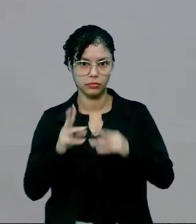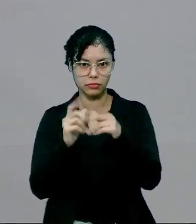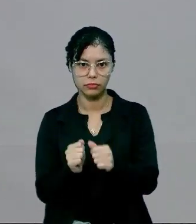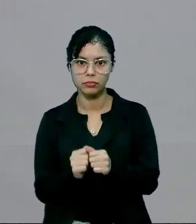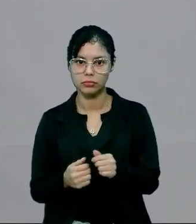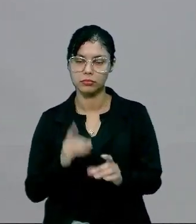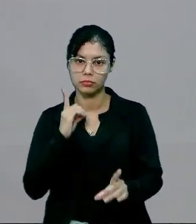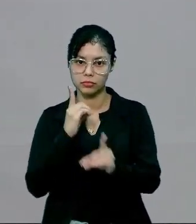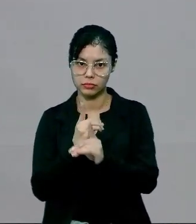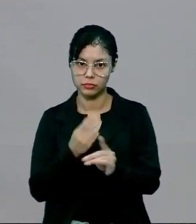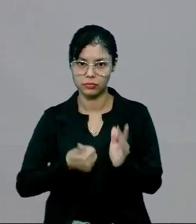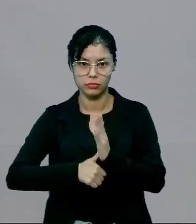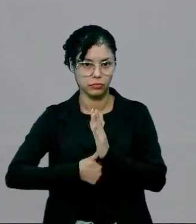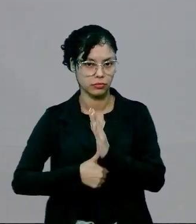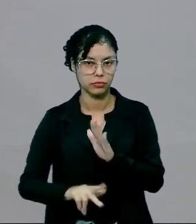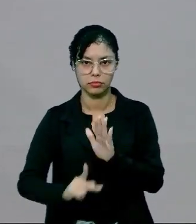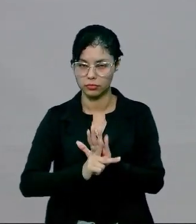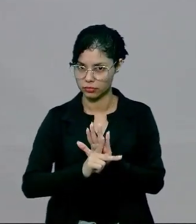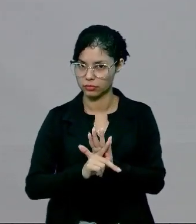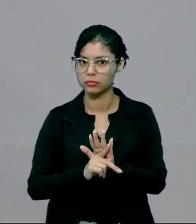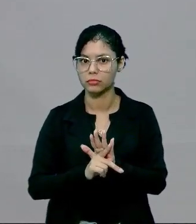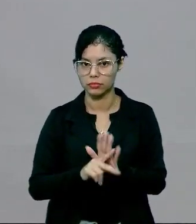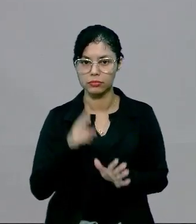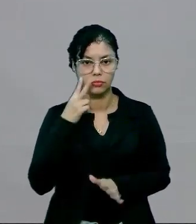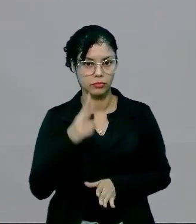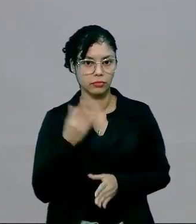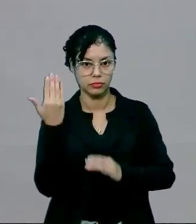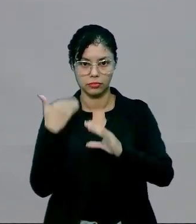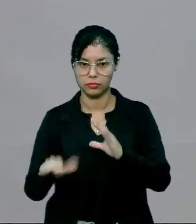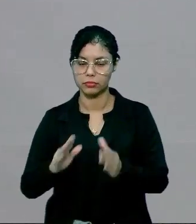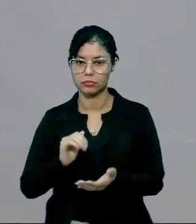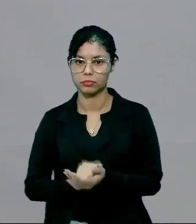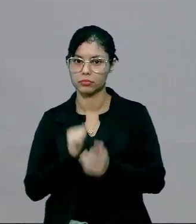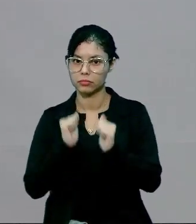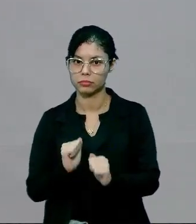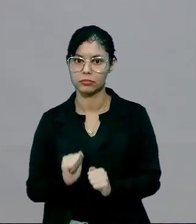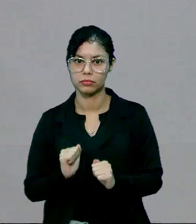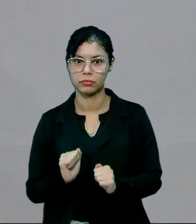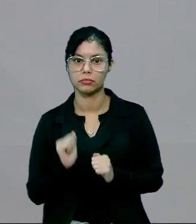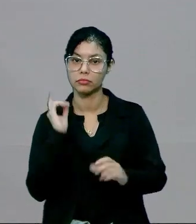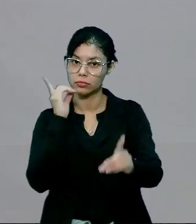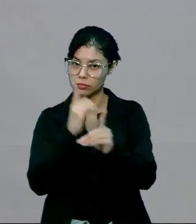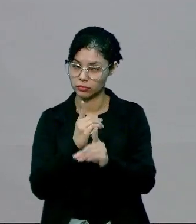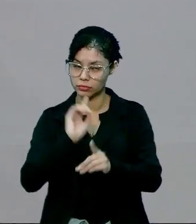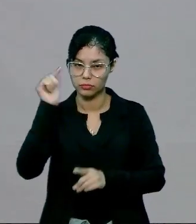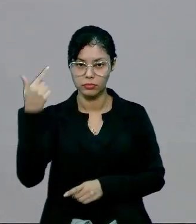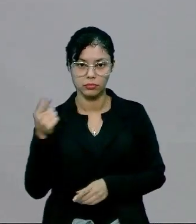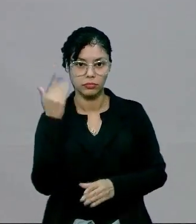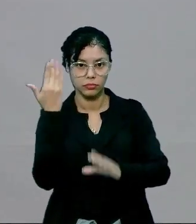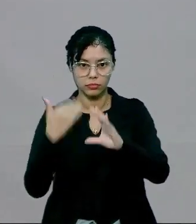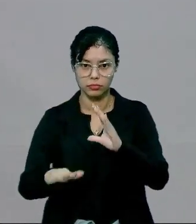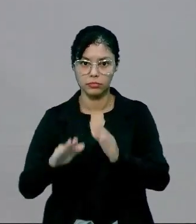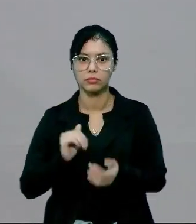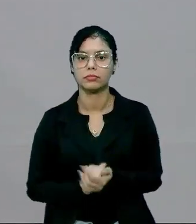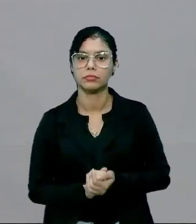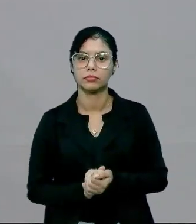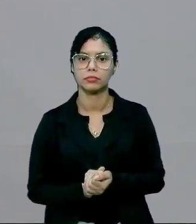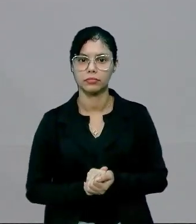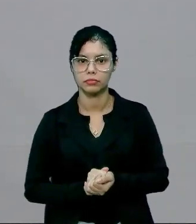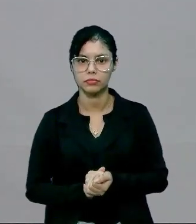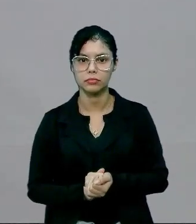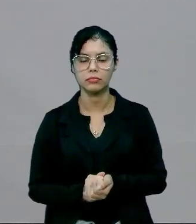tem um identificador e aquelas mensagens elas podem ser rastreadas. Então, aquilo que você publica, você